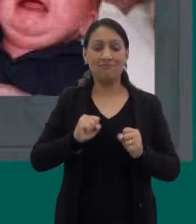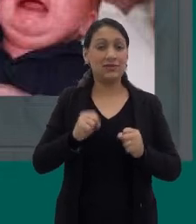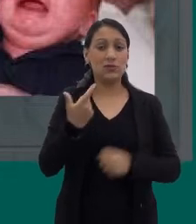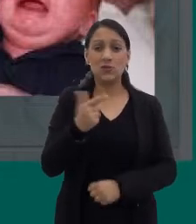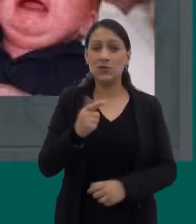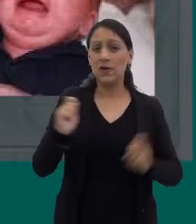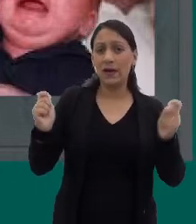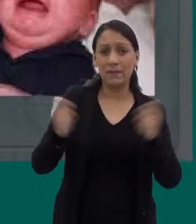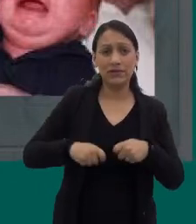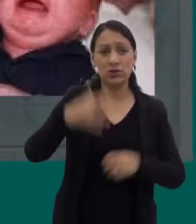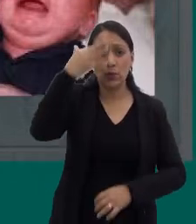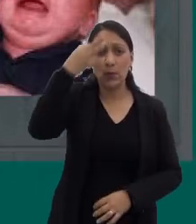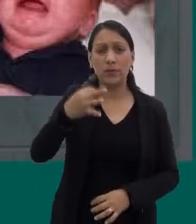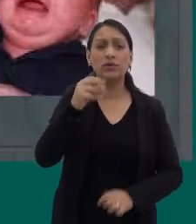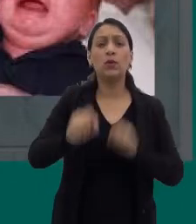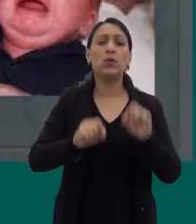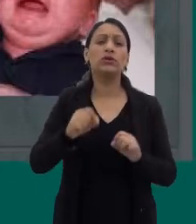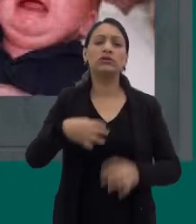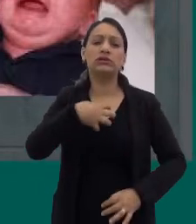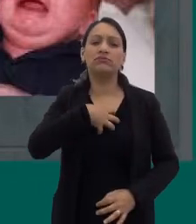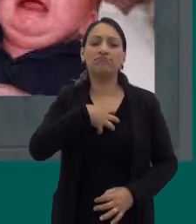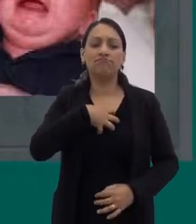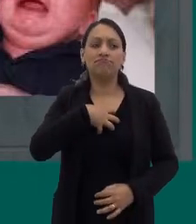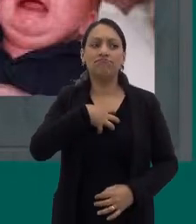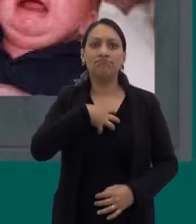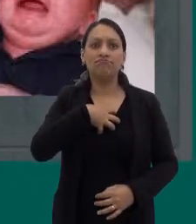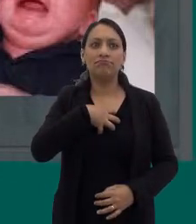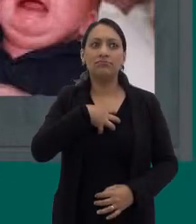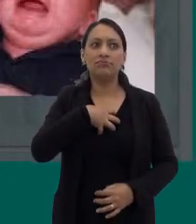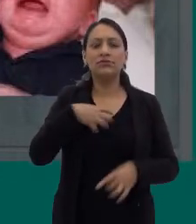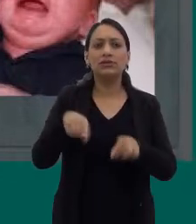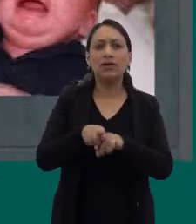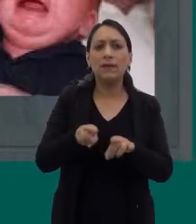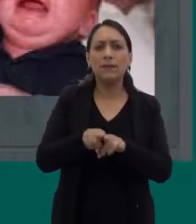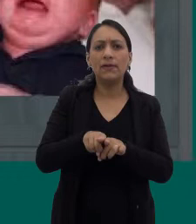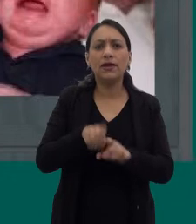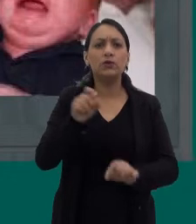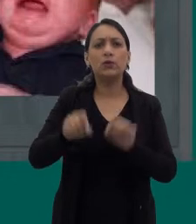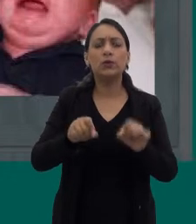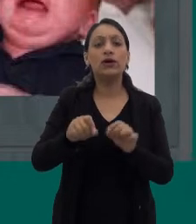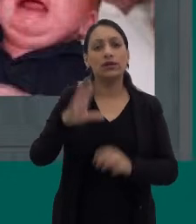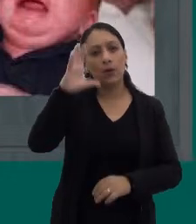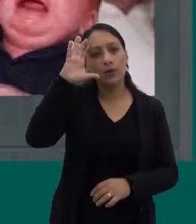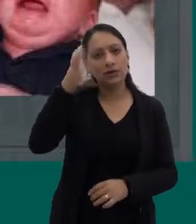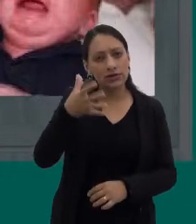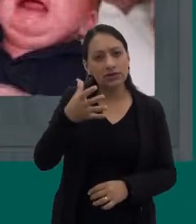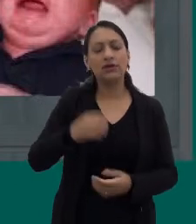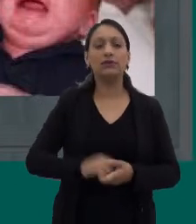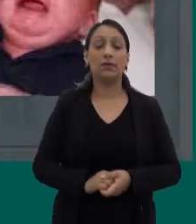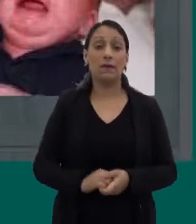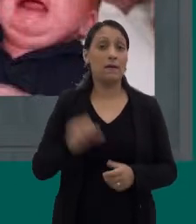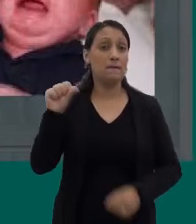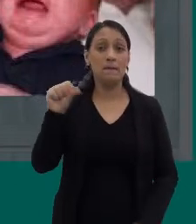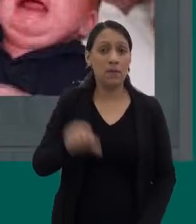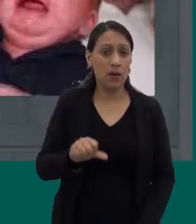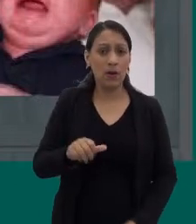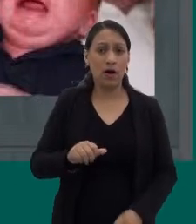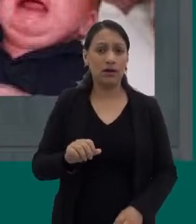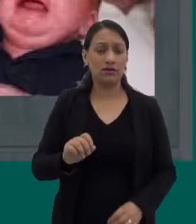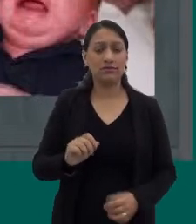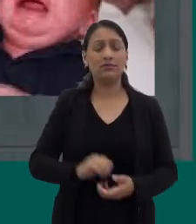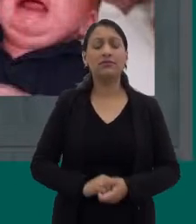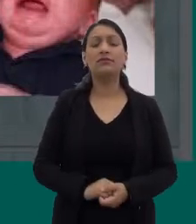incapacidade de entender o que estão sentindo, né? De discriminar o que estão sentindo e pior do que